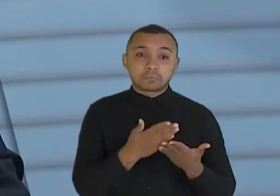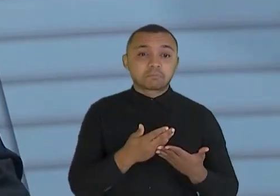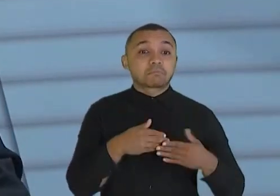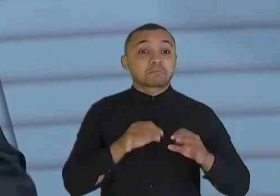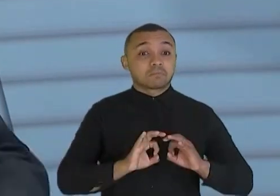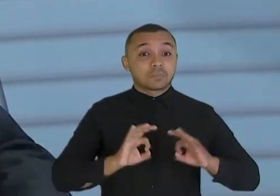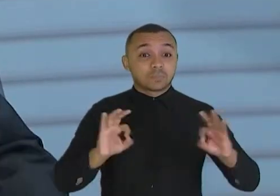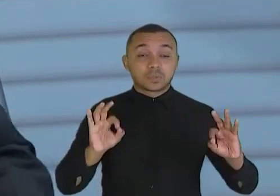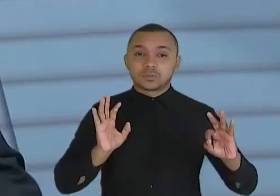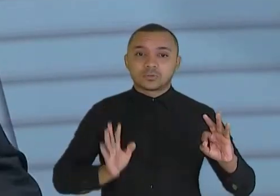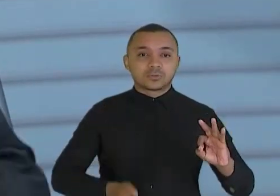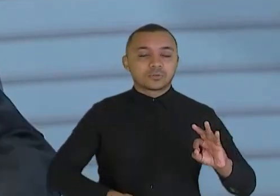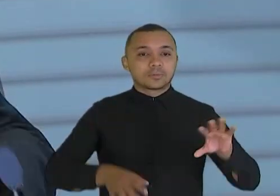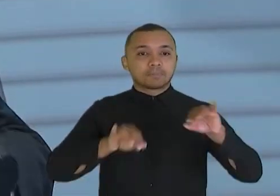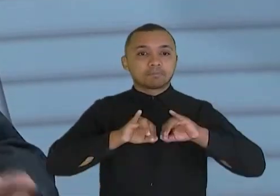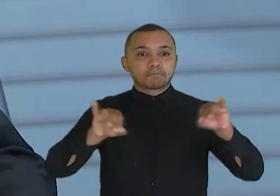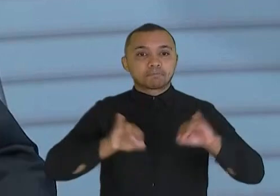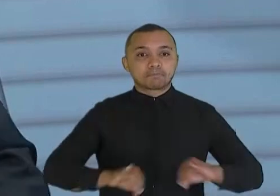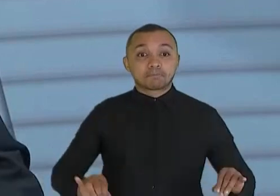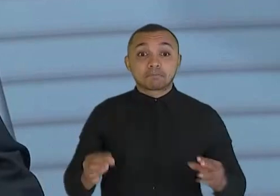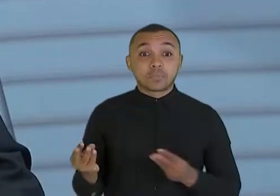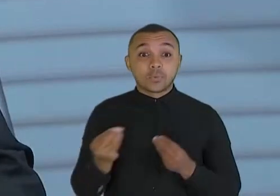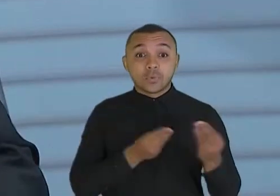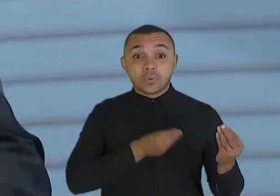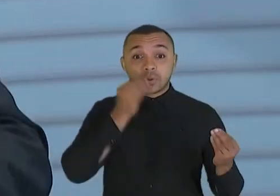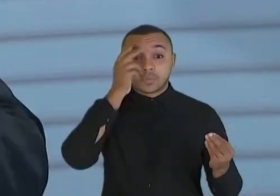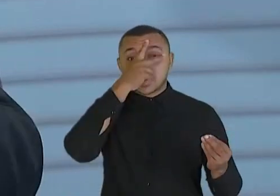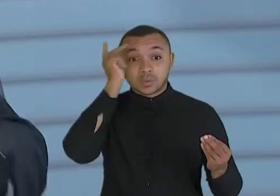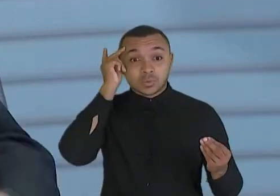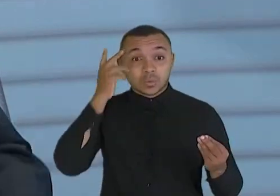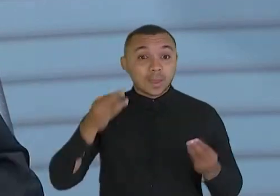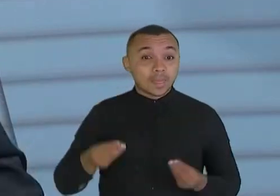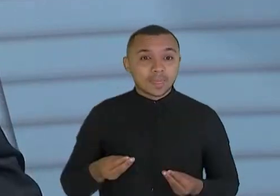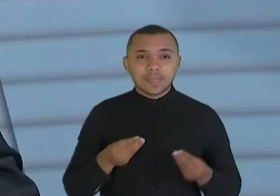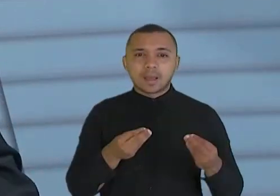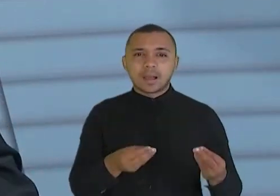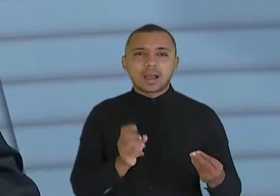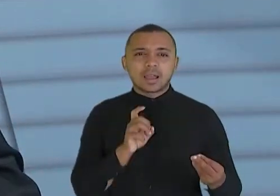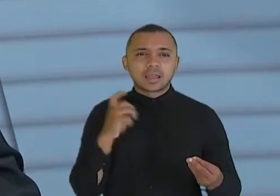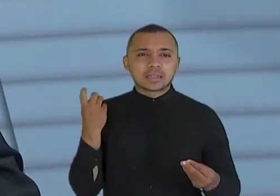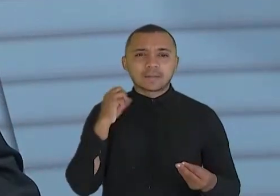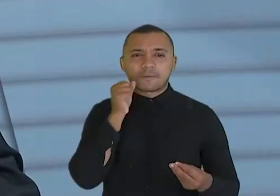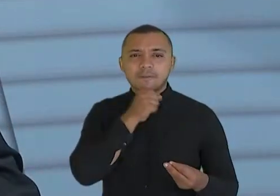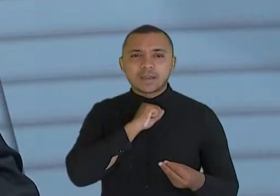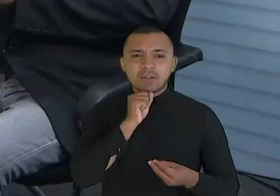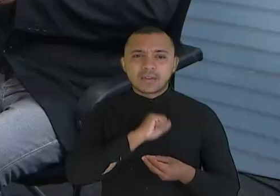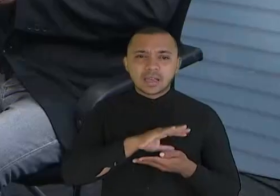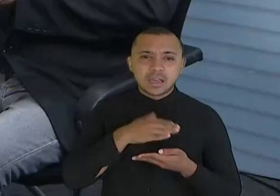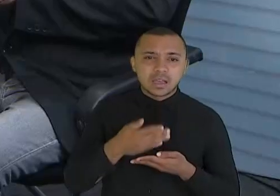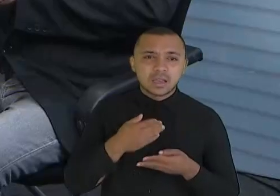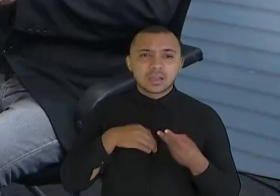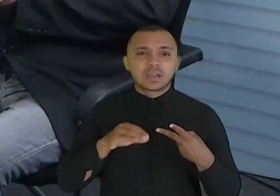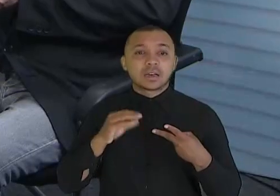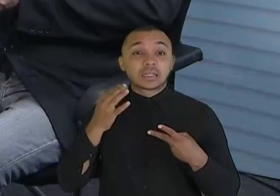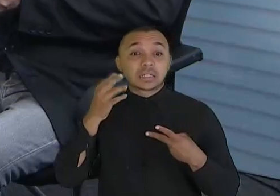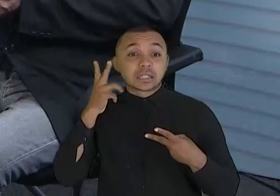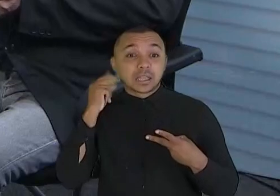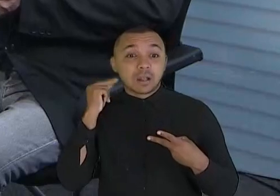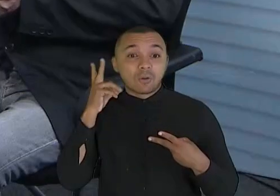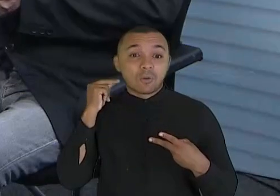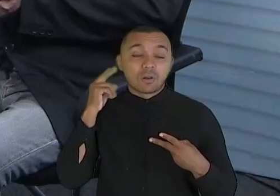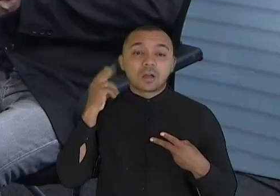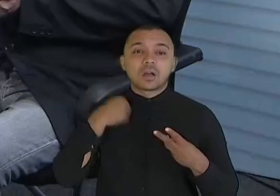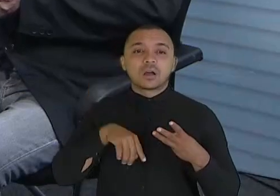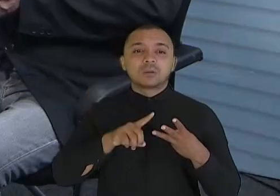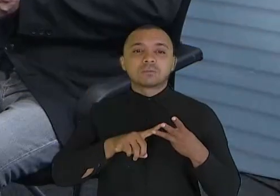anunciar, já começou várias pessoas querendo entregar seu computador muito antigo. CPUs, notebooks, tablets, celulares, impressora. Tem aquele bicho que vai